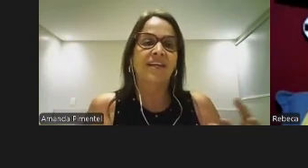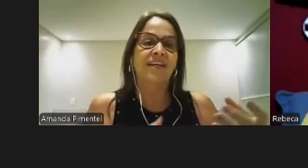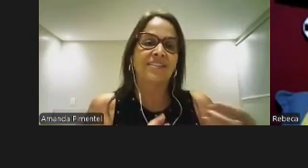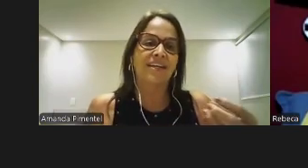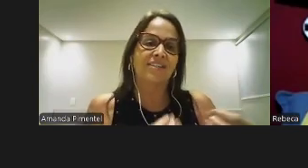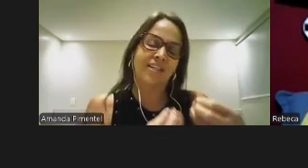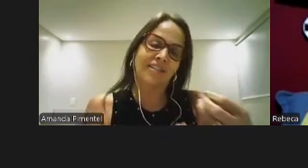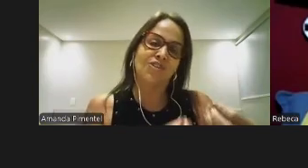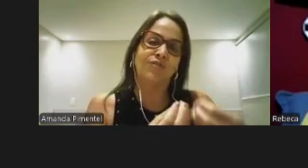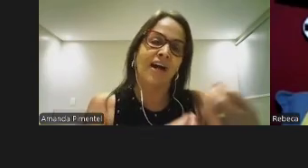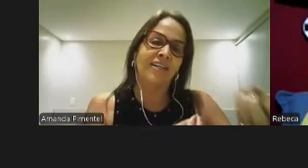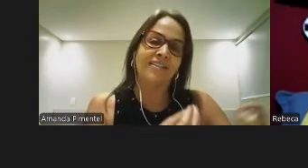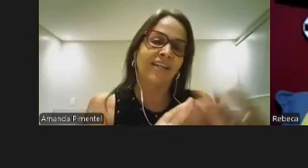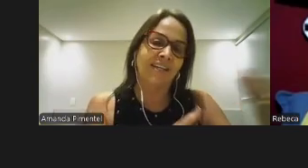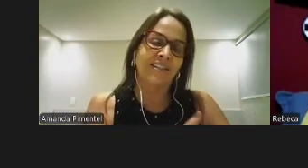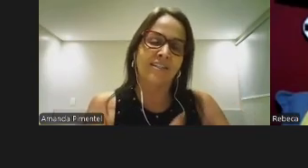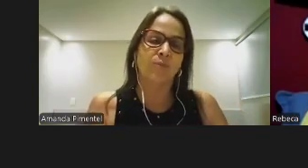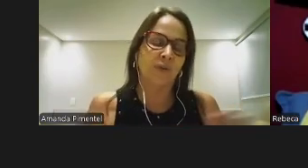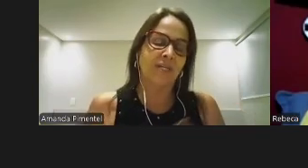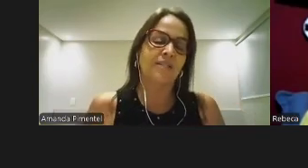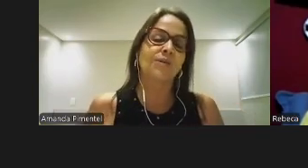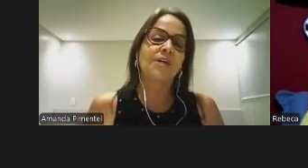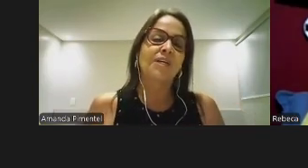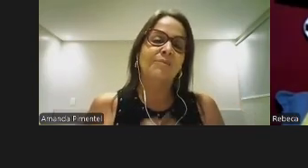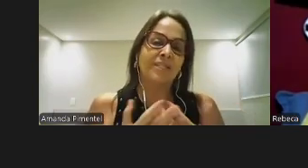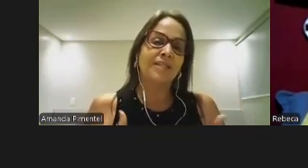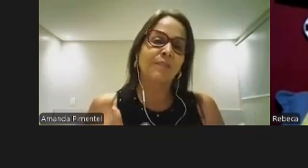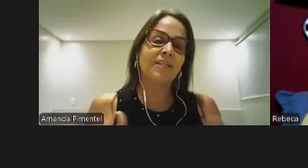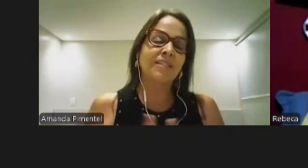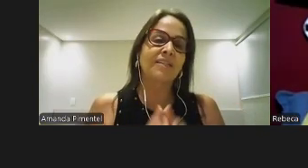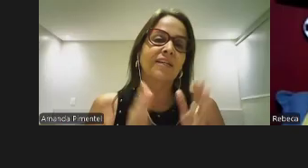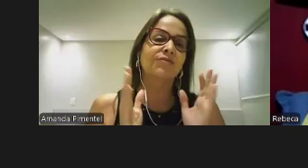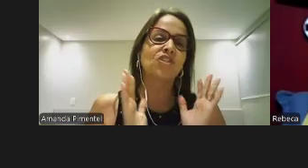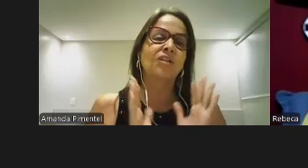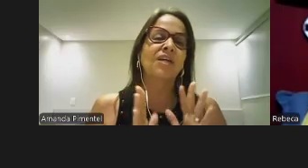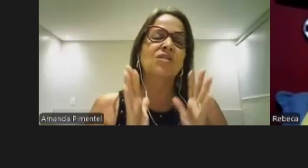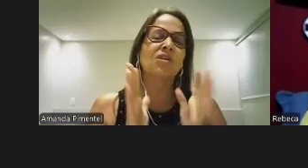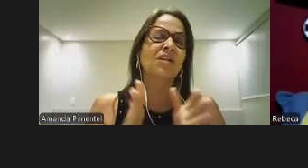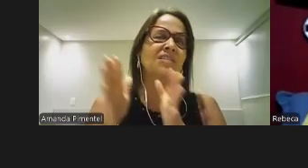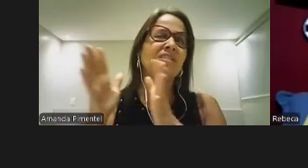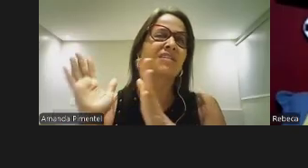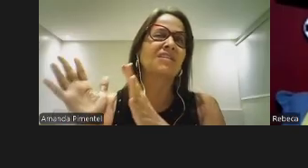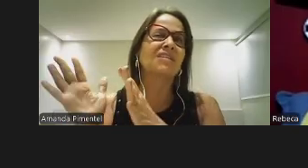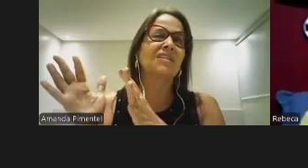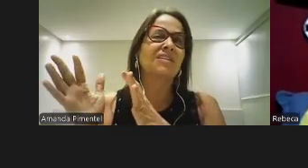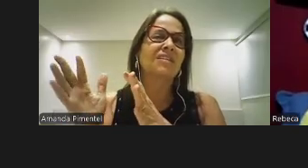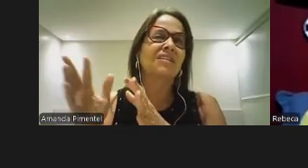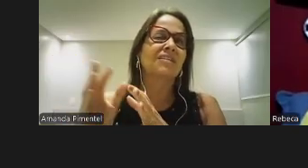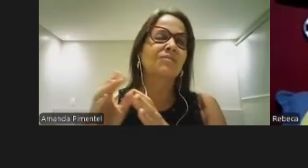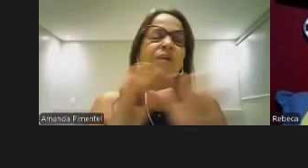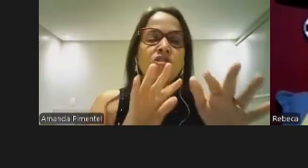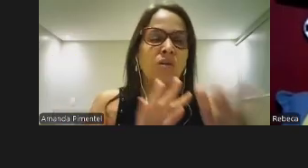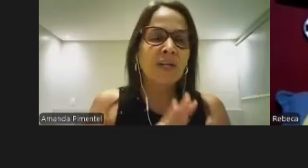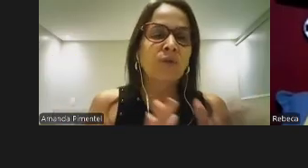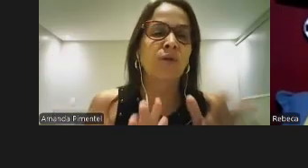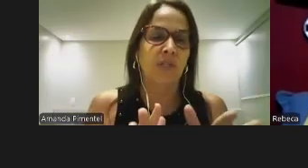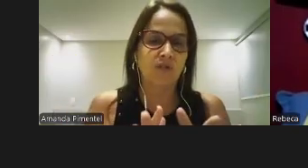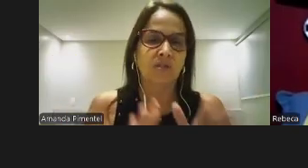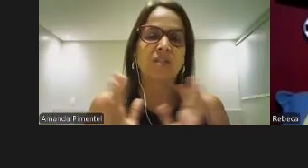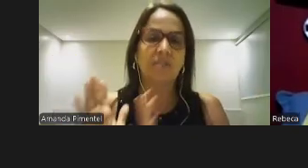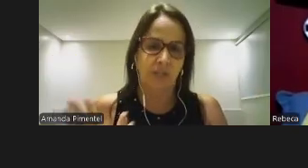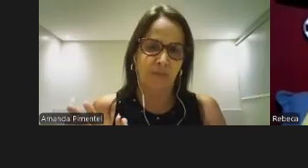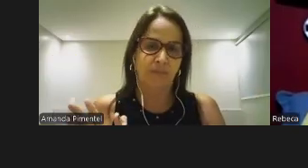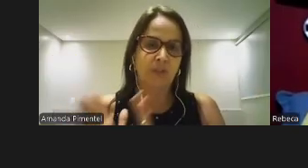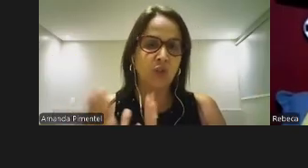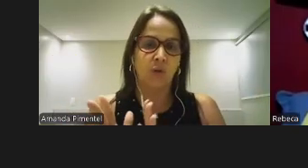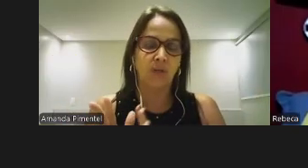considera, né, essas falhas inerentes ao processo, mas esse paciente, ele fez 3 horas e menos de